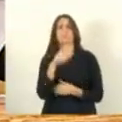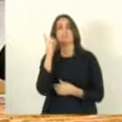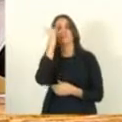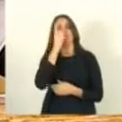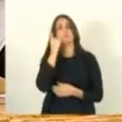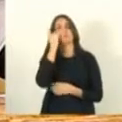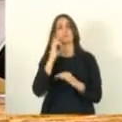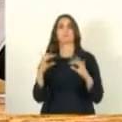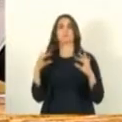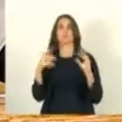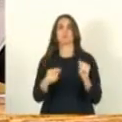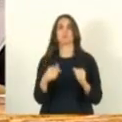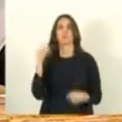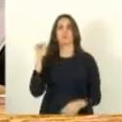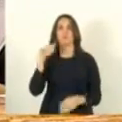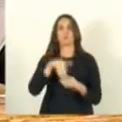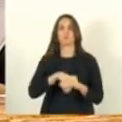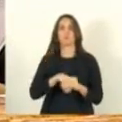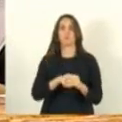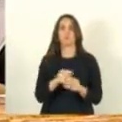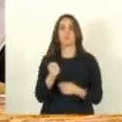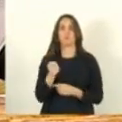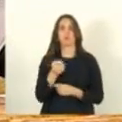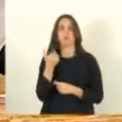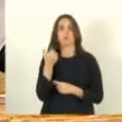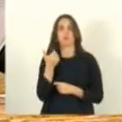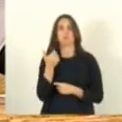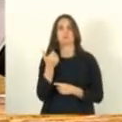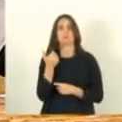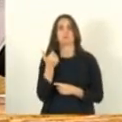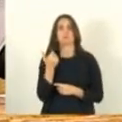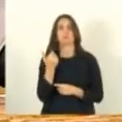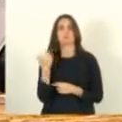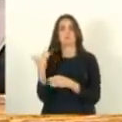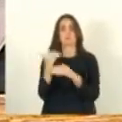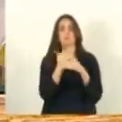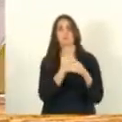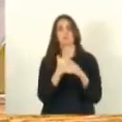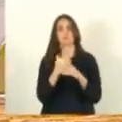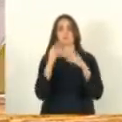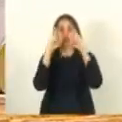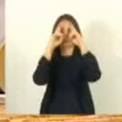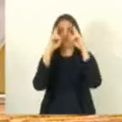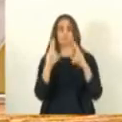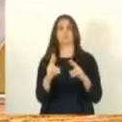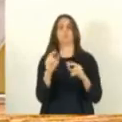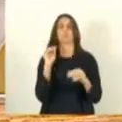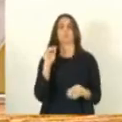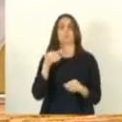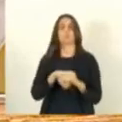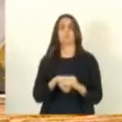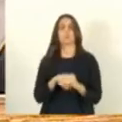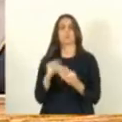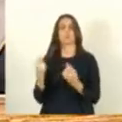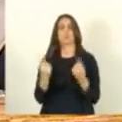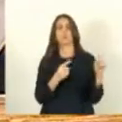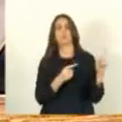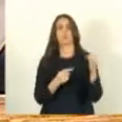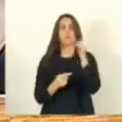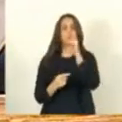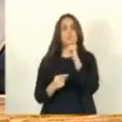aqui, todos os deputados que votaram quase que a unanimidade, respeitando aí o voto contrário